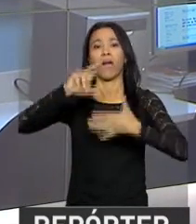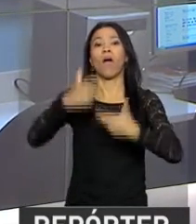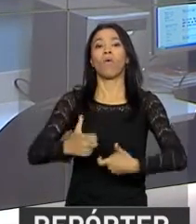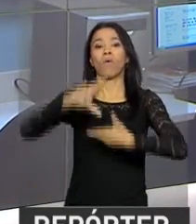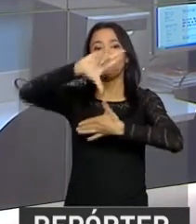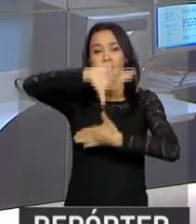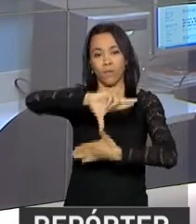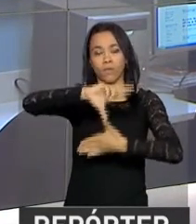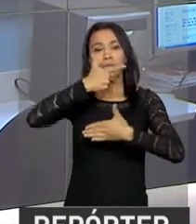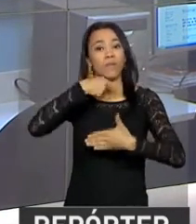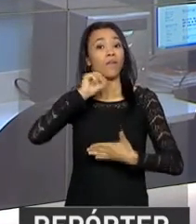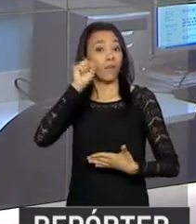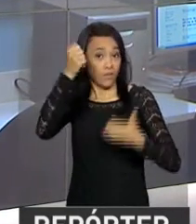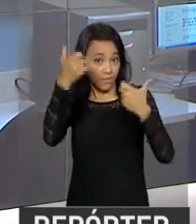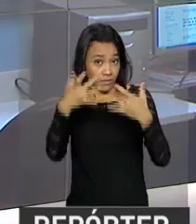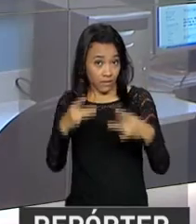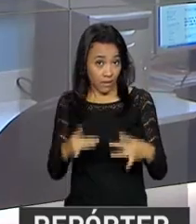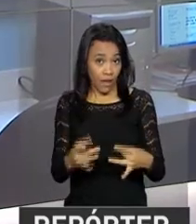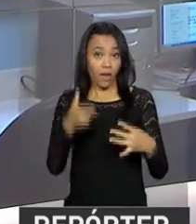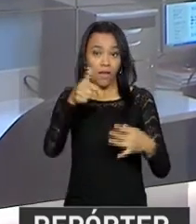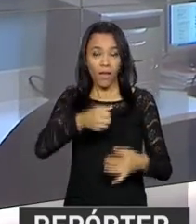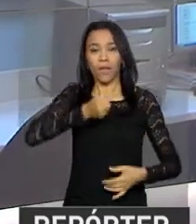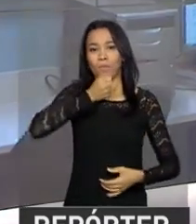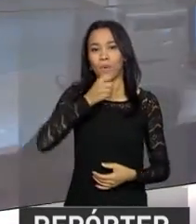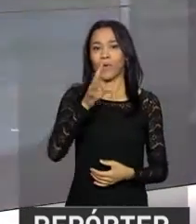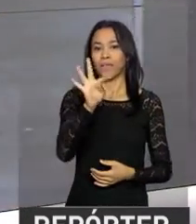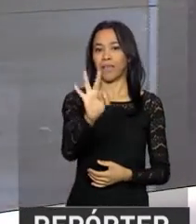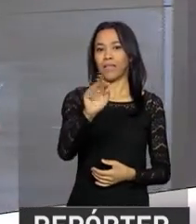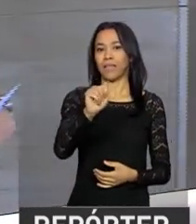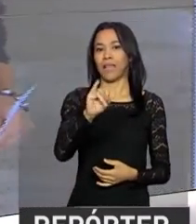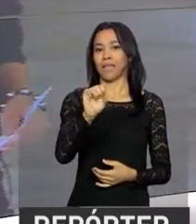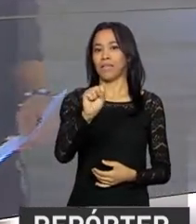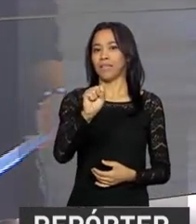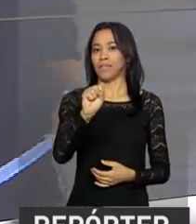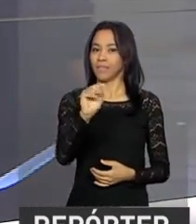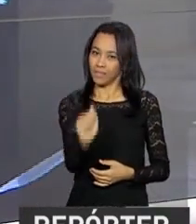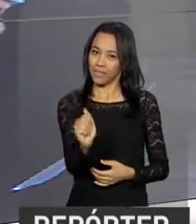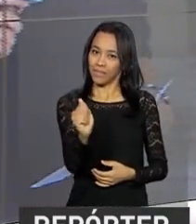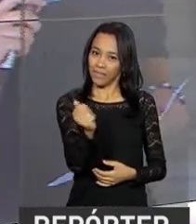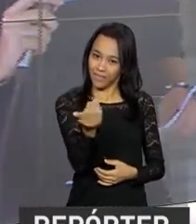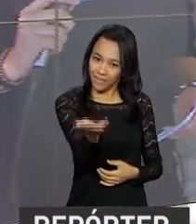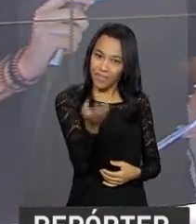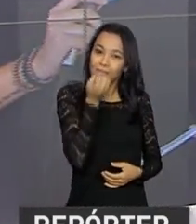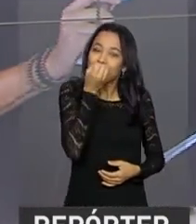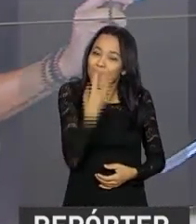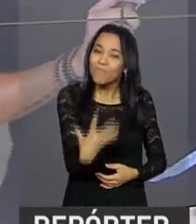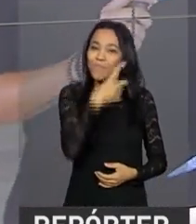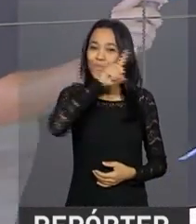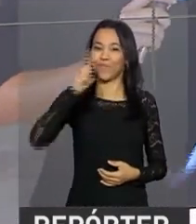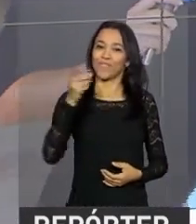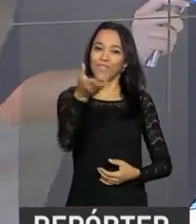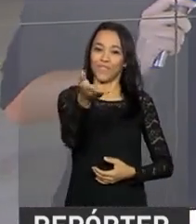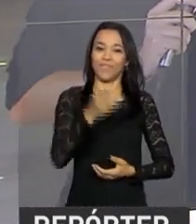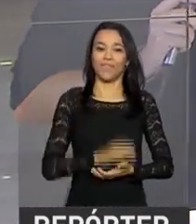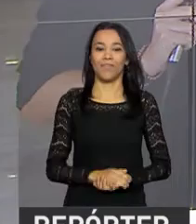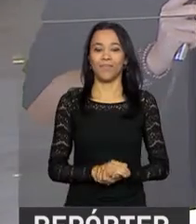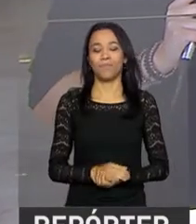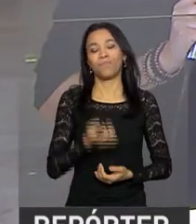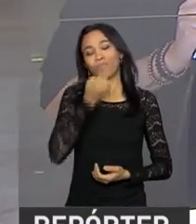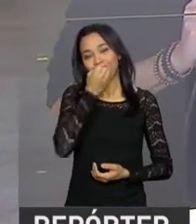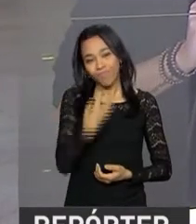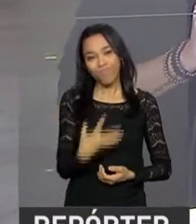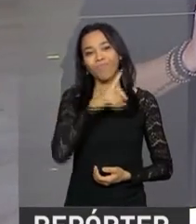quem traz as informações para a gente é a repórter thaís adia dias bom dia thaíssa bomdia